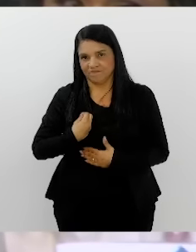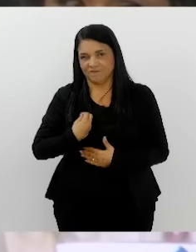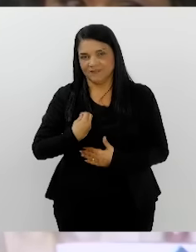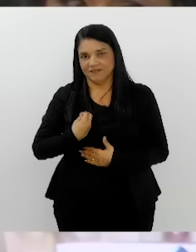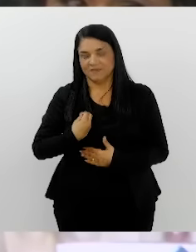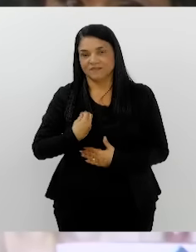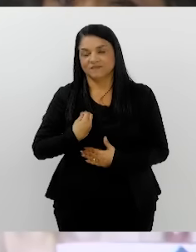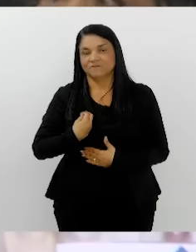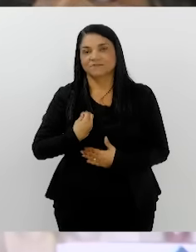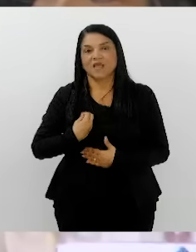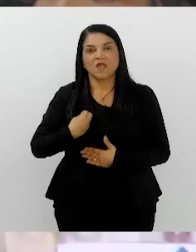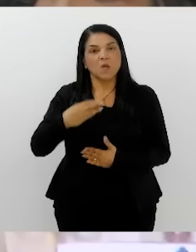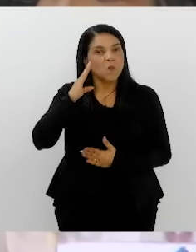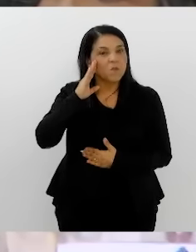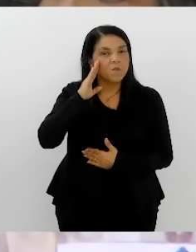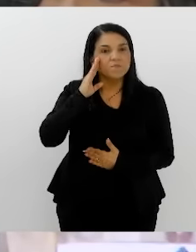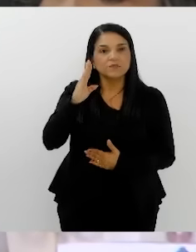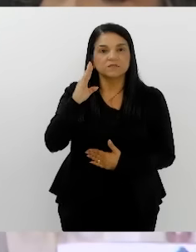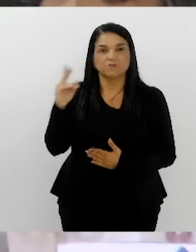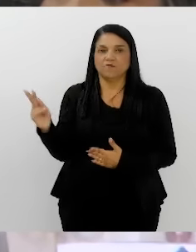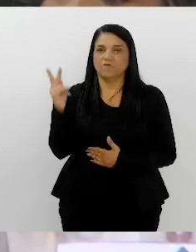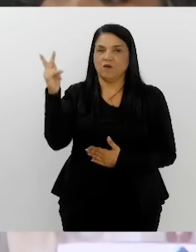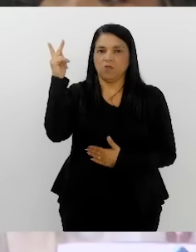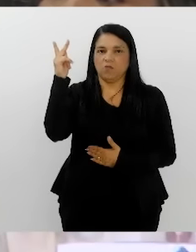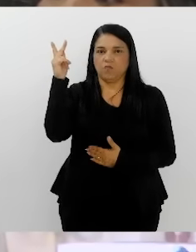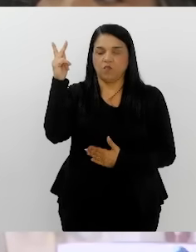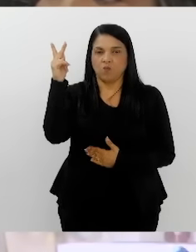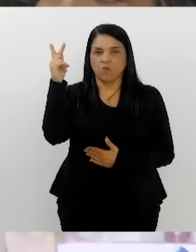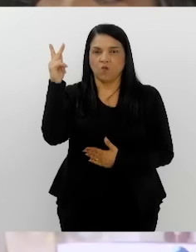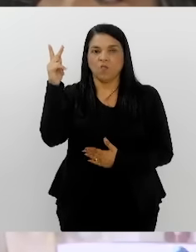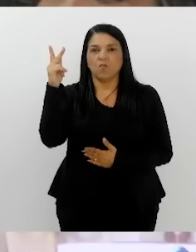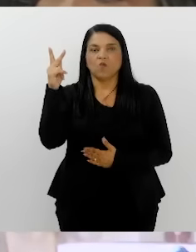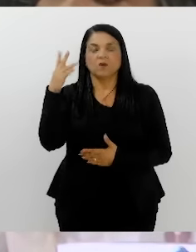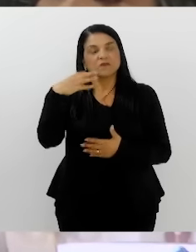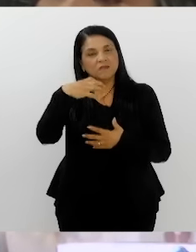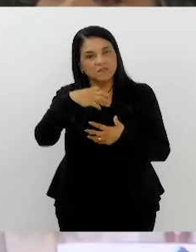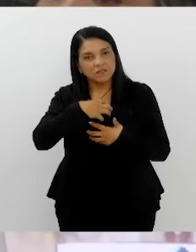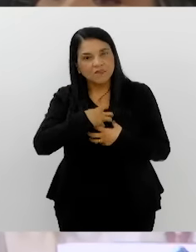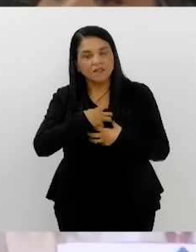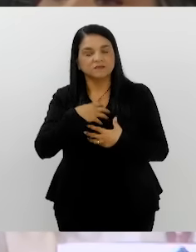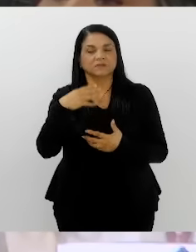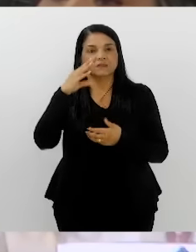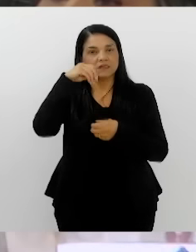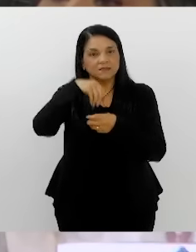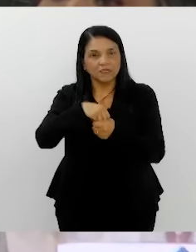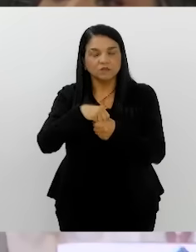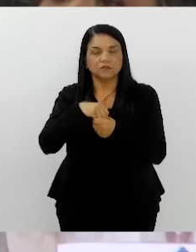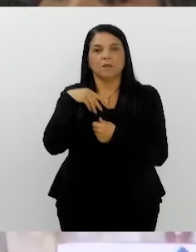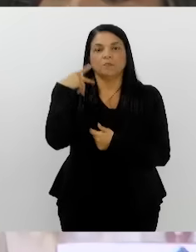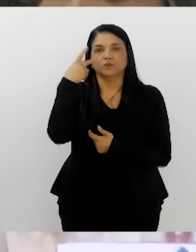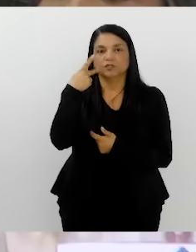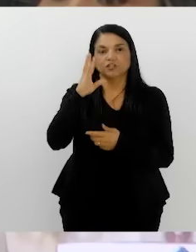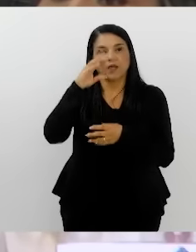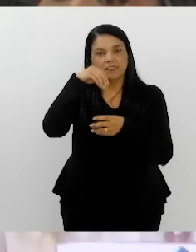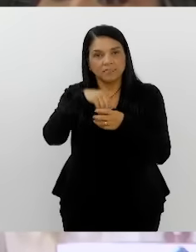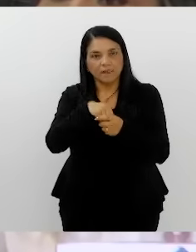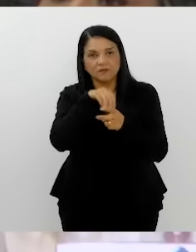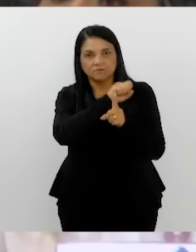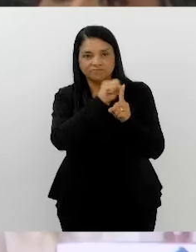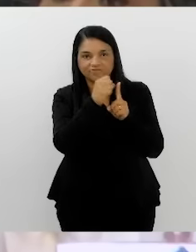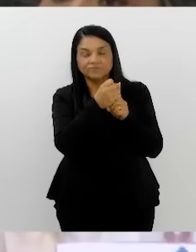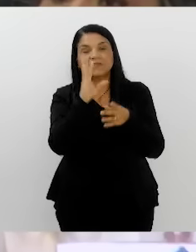esse princípio que nos move, que move dentro da política, que move dentro da sociedade, que move dentro das ordens,